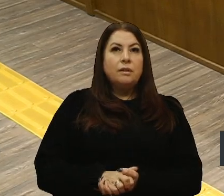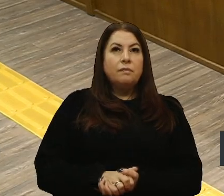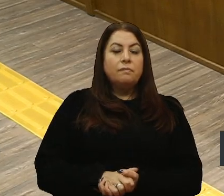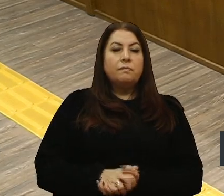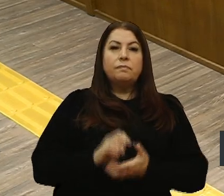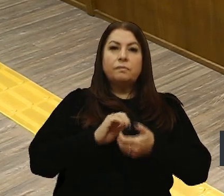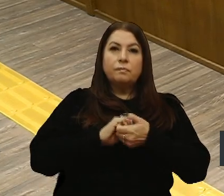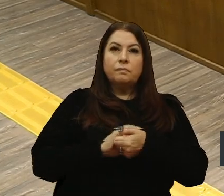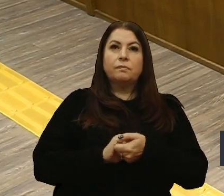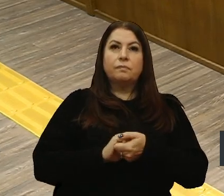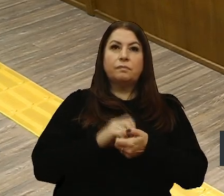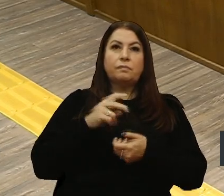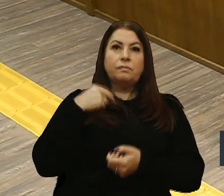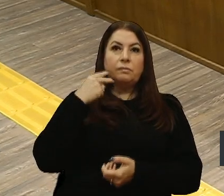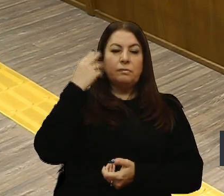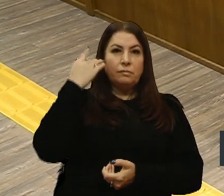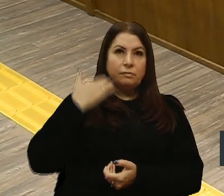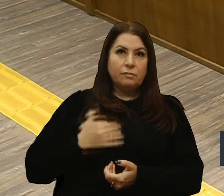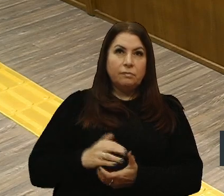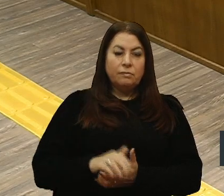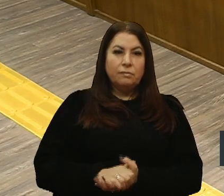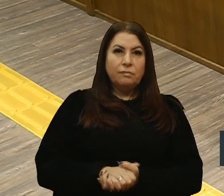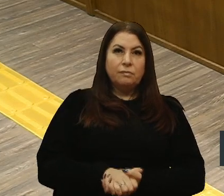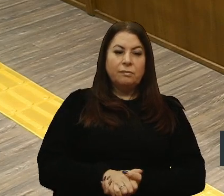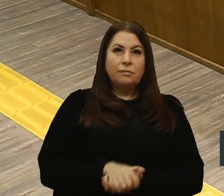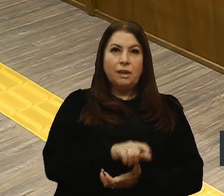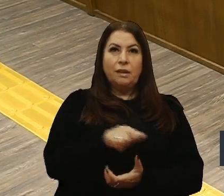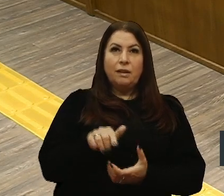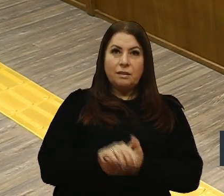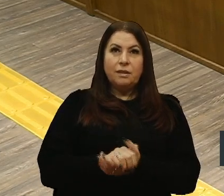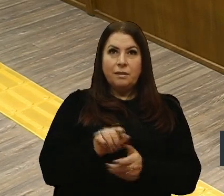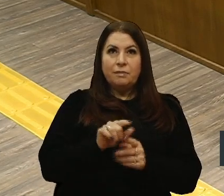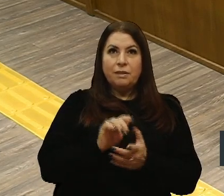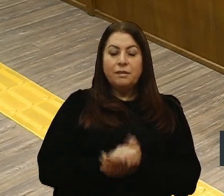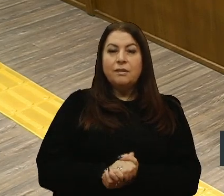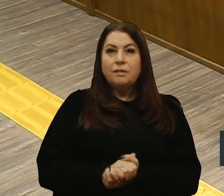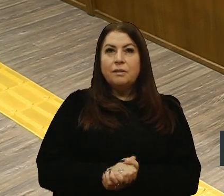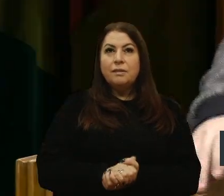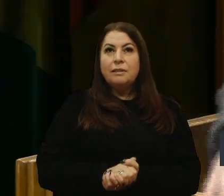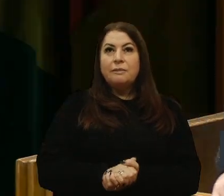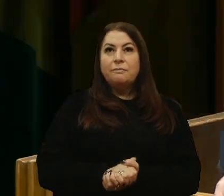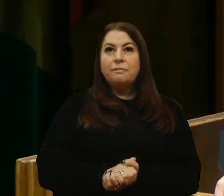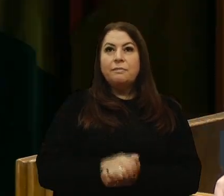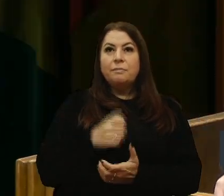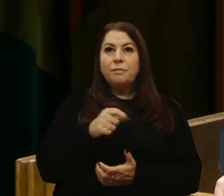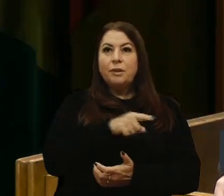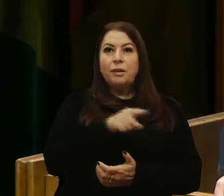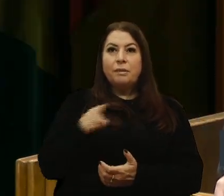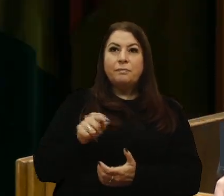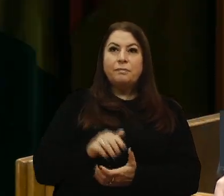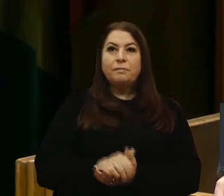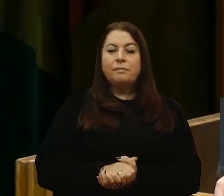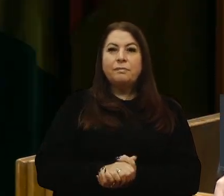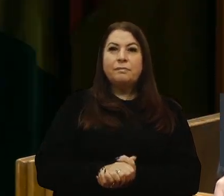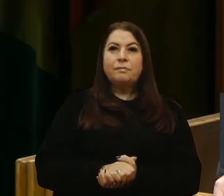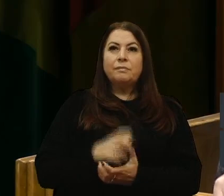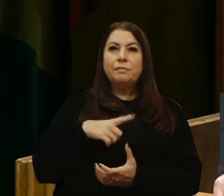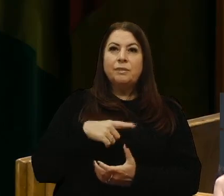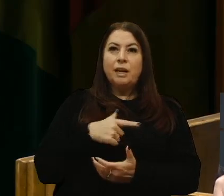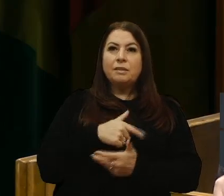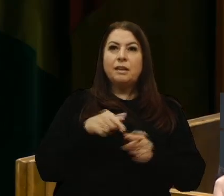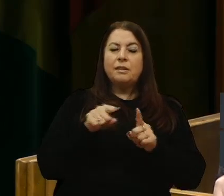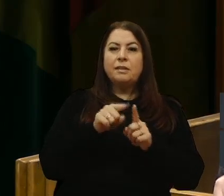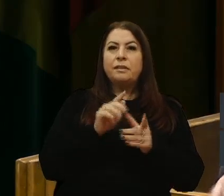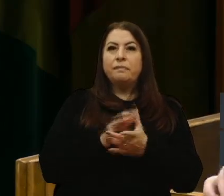Meus cumprimentos, vereadora Daiane Mello, pela apresentação desse pedido de informações. Acho que nós precisamos ser